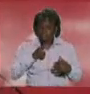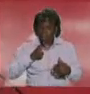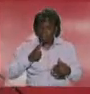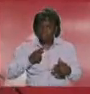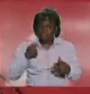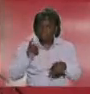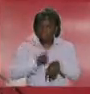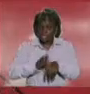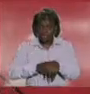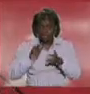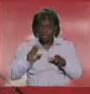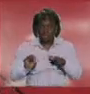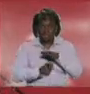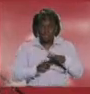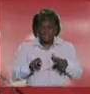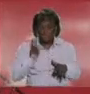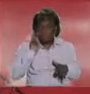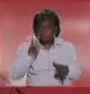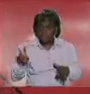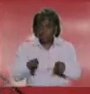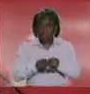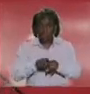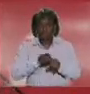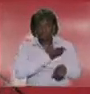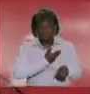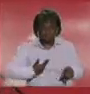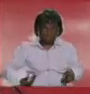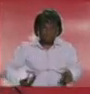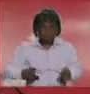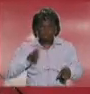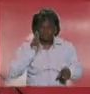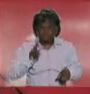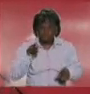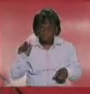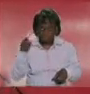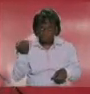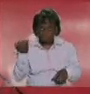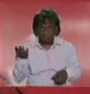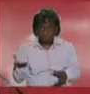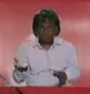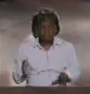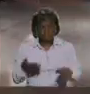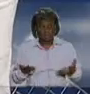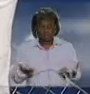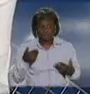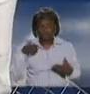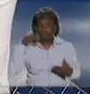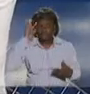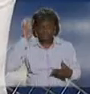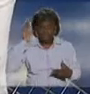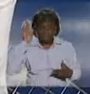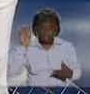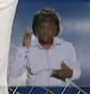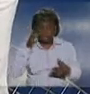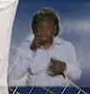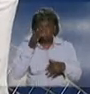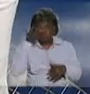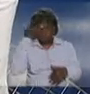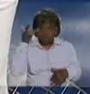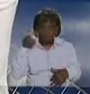isso está acontecendo ao mesmo tempo que as empresas estão olhando e os governos estão olhando para esse fator, né? Quando a gente pensa